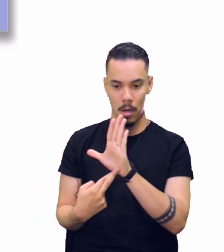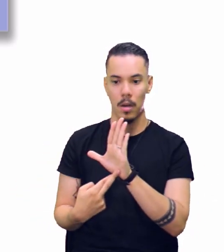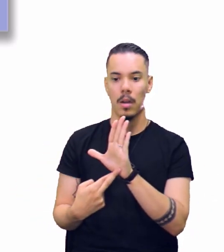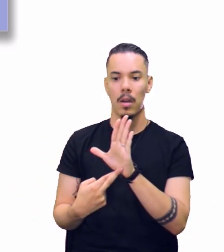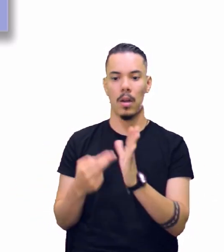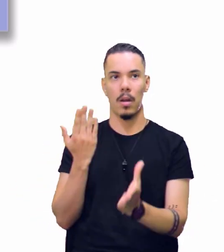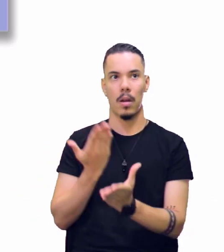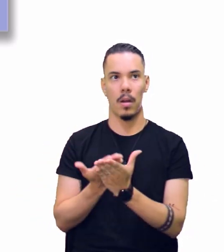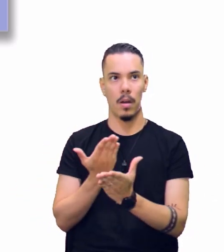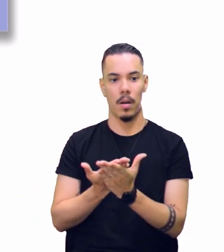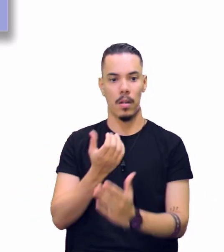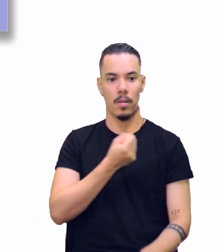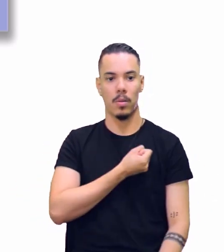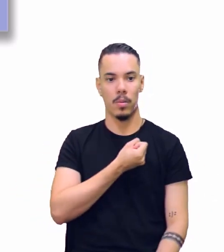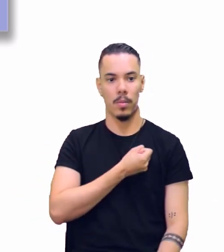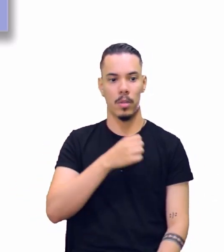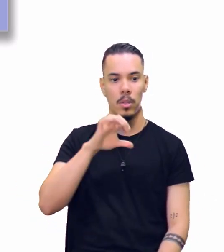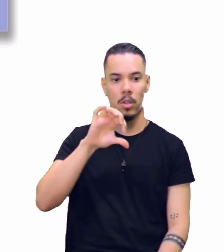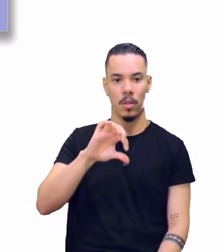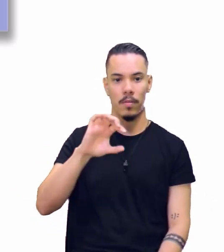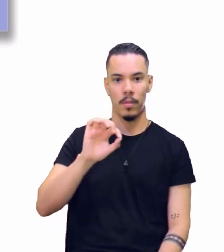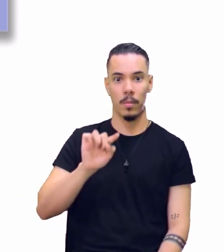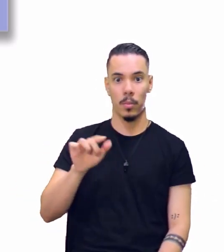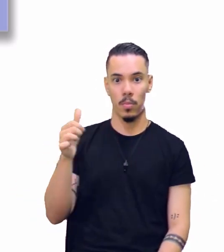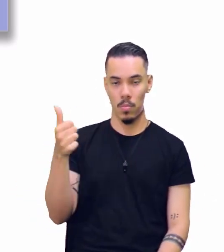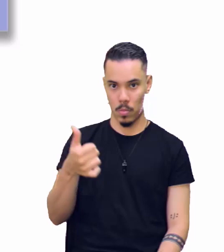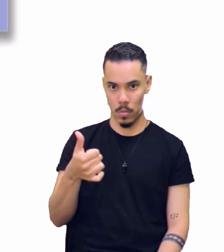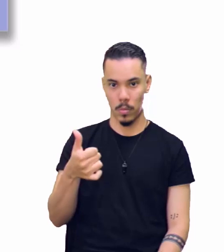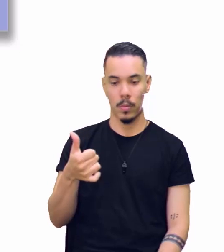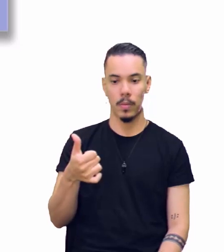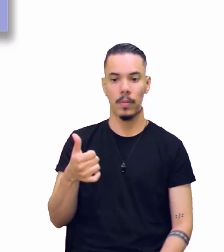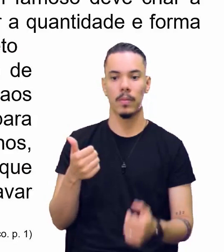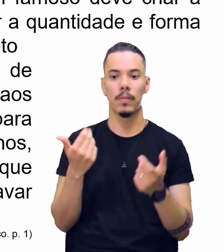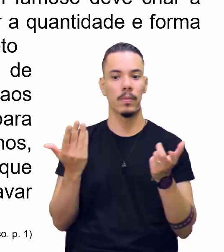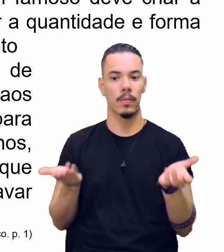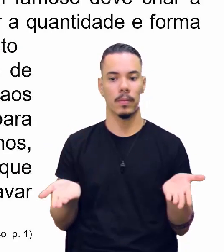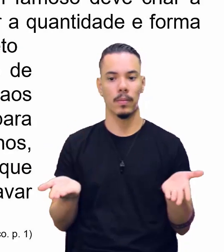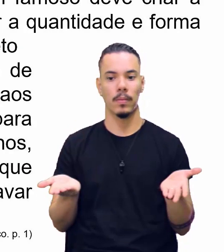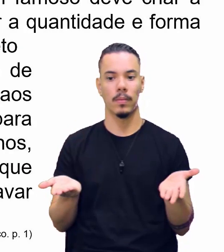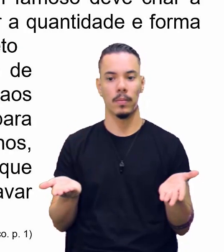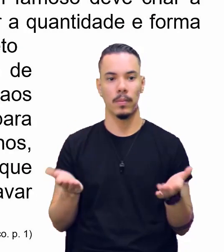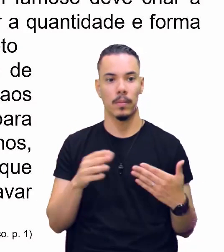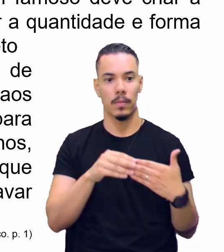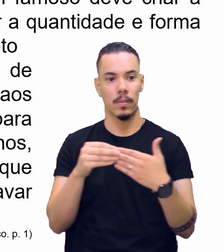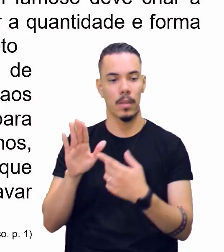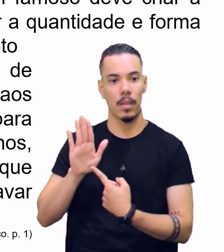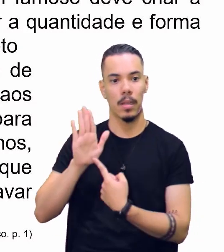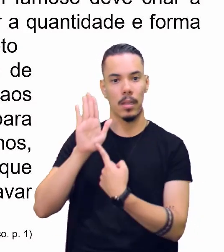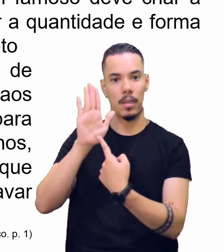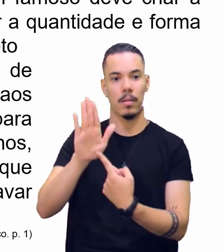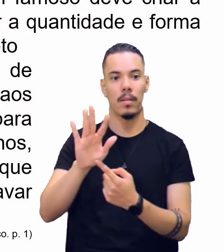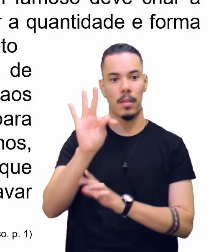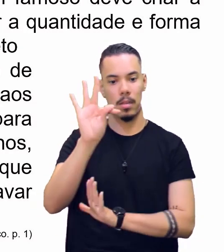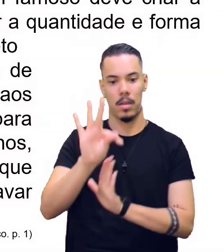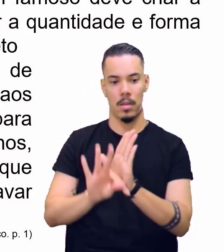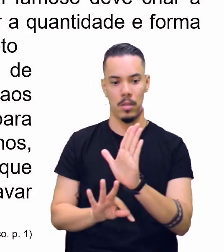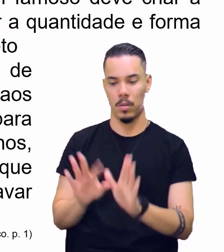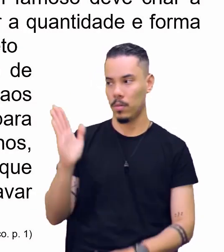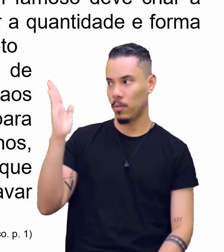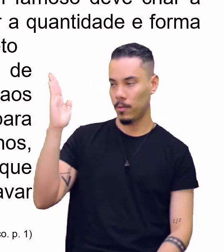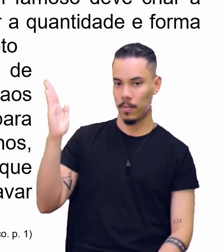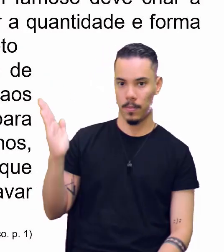Aula 90.1. Então, amadinhos, trouxe um texto aqui da Cíntia